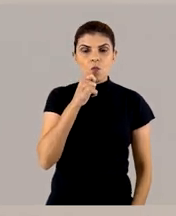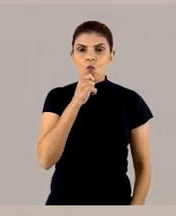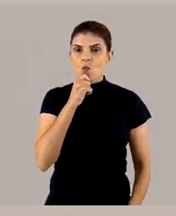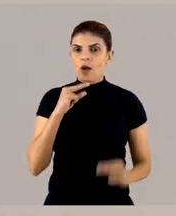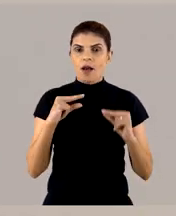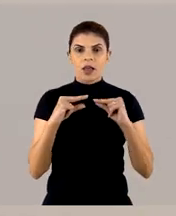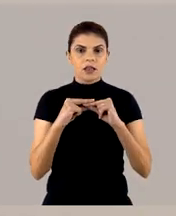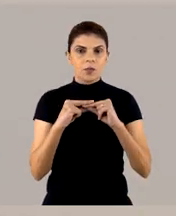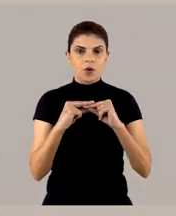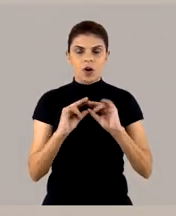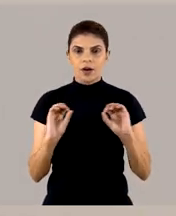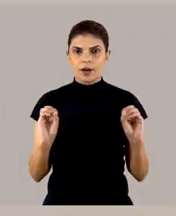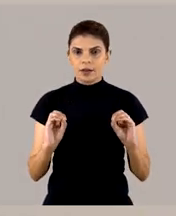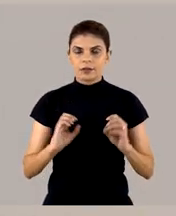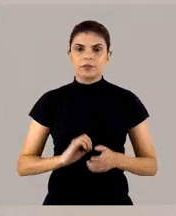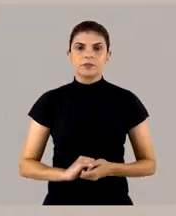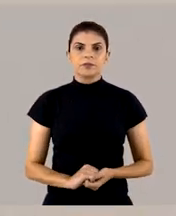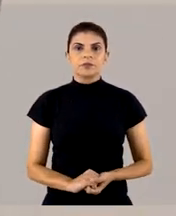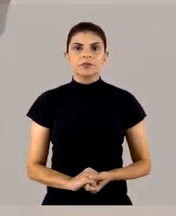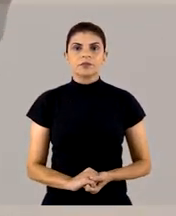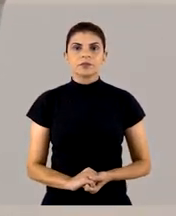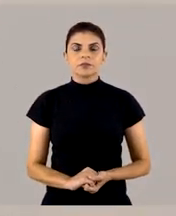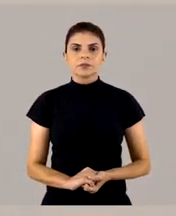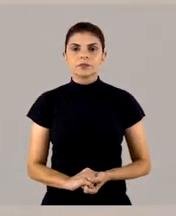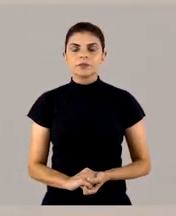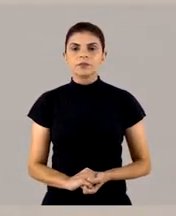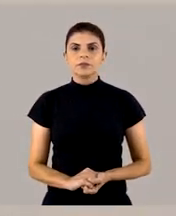sem antibióticos.